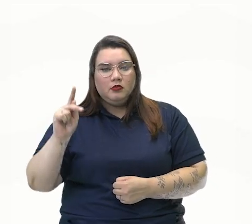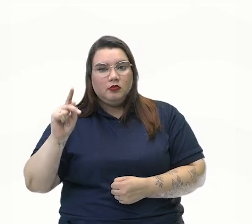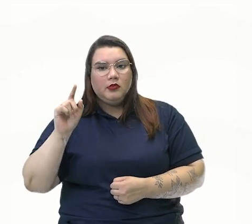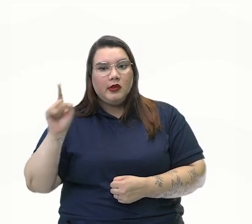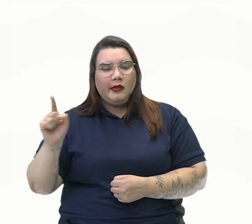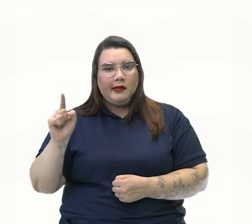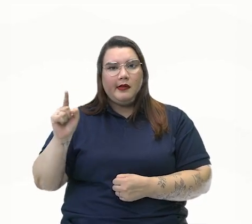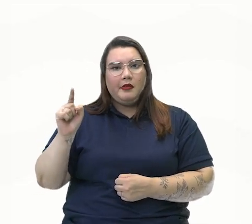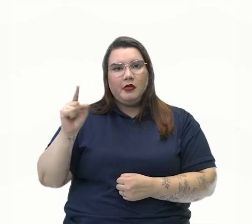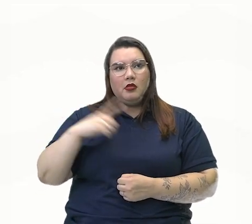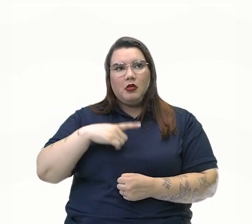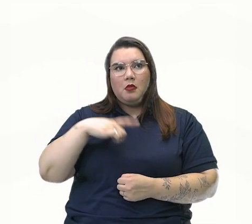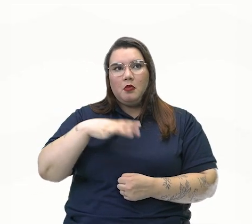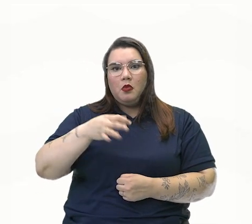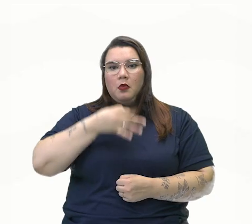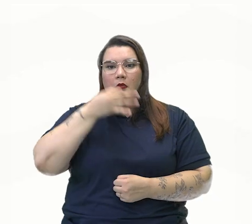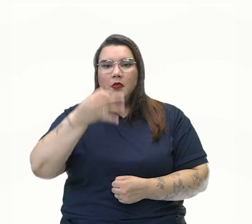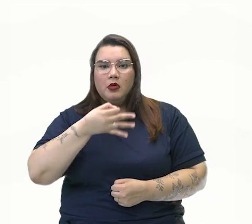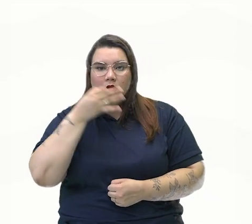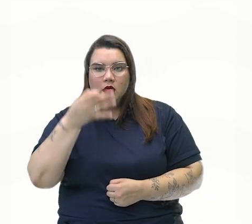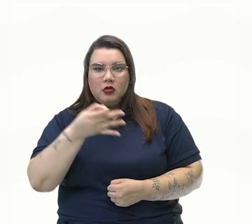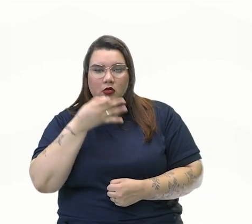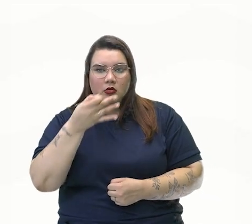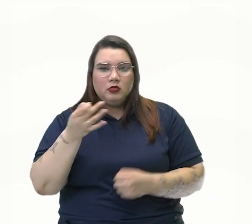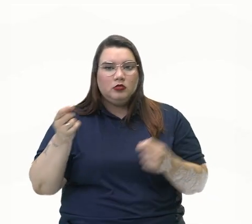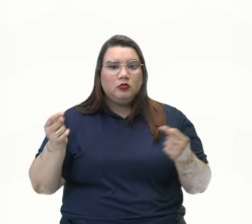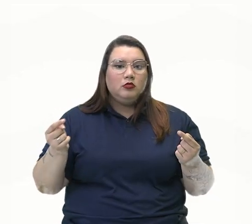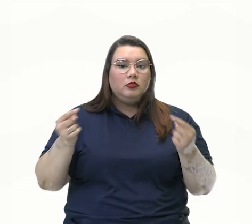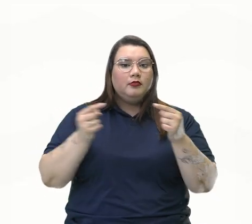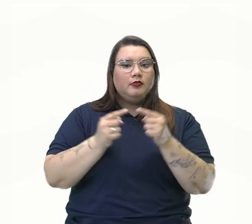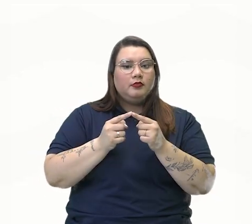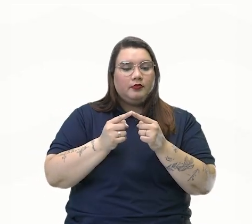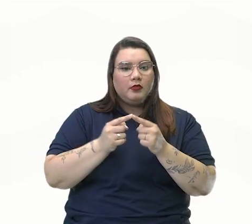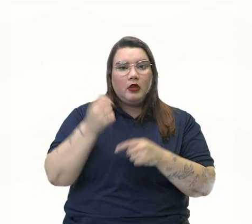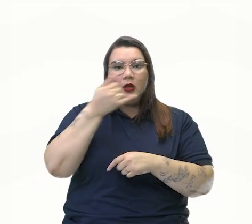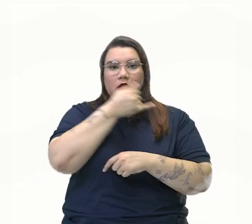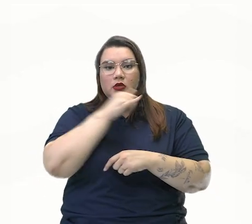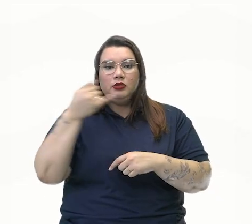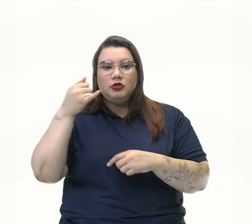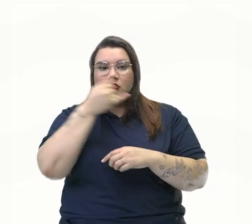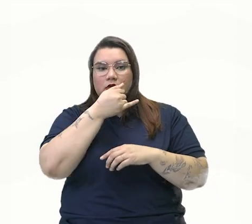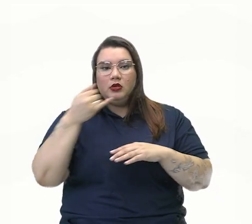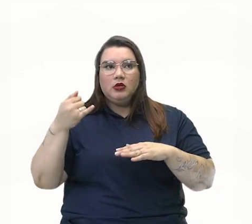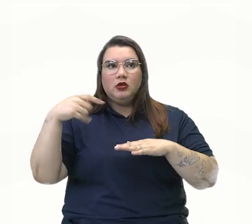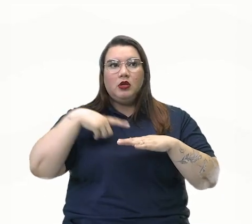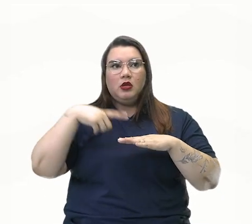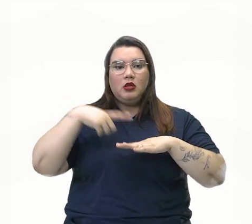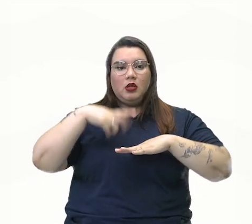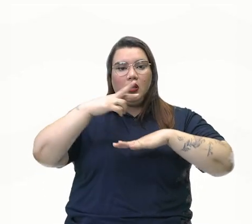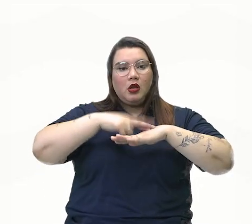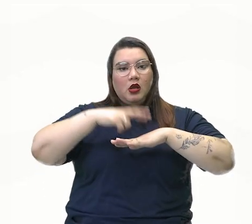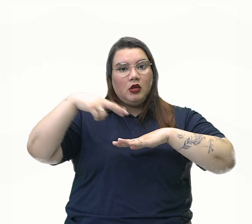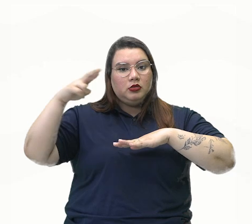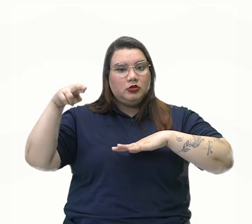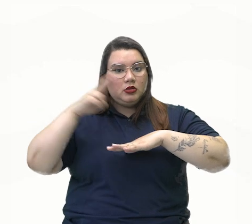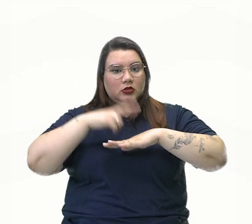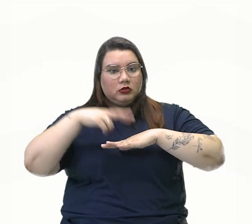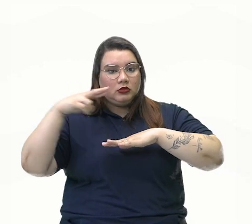Max Planck considerou a seguinte hipótese, de que a